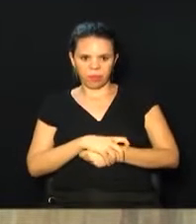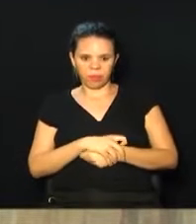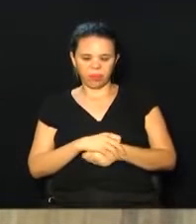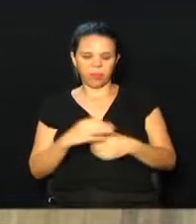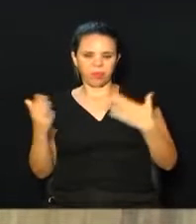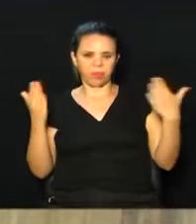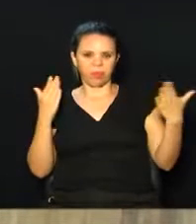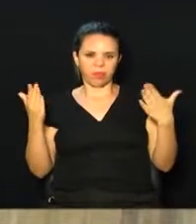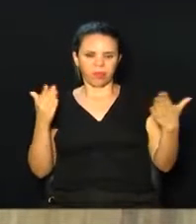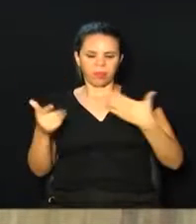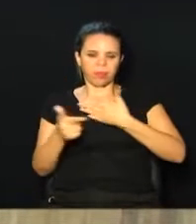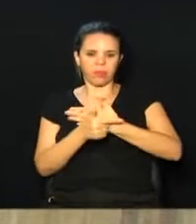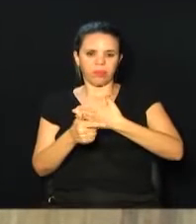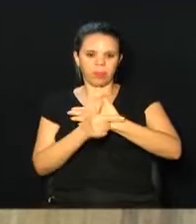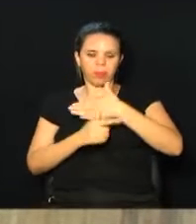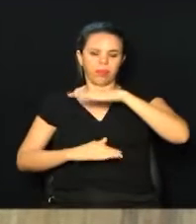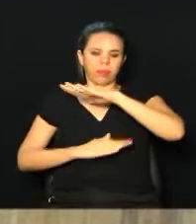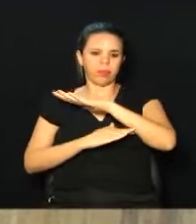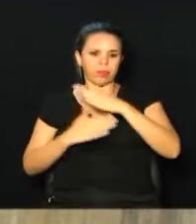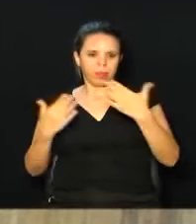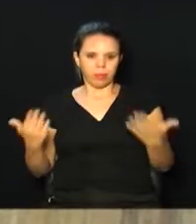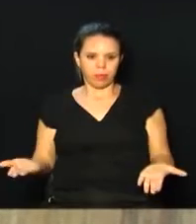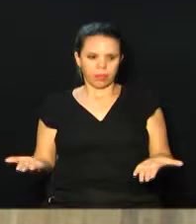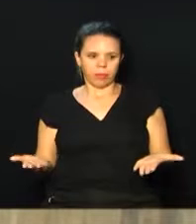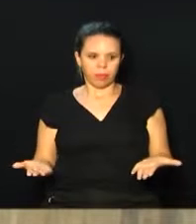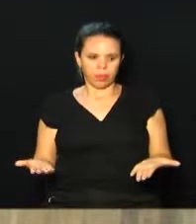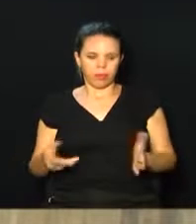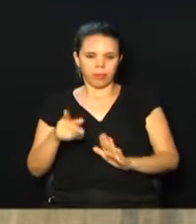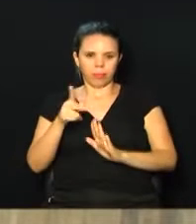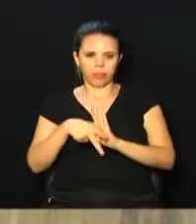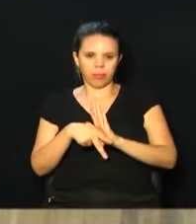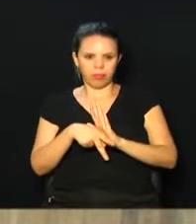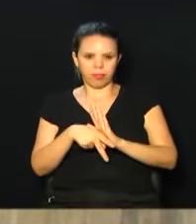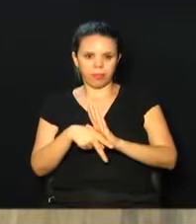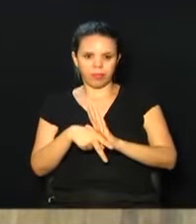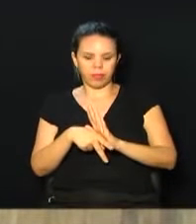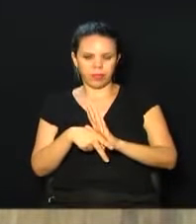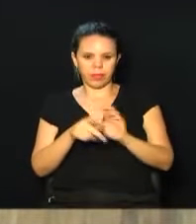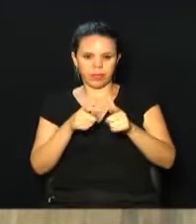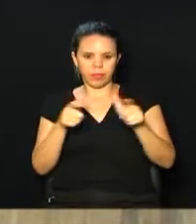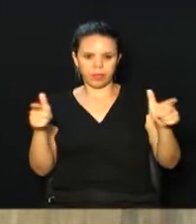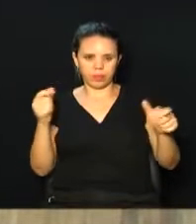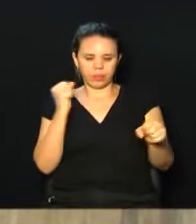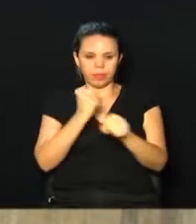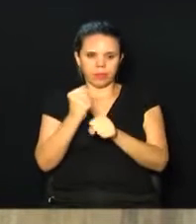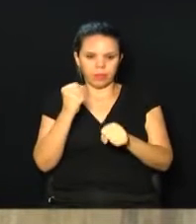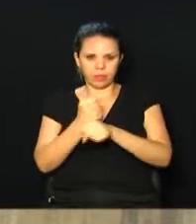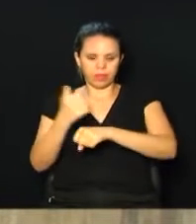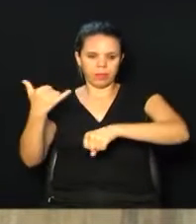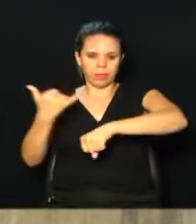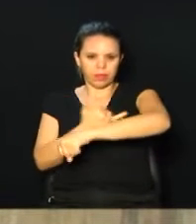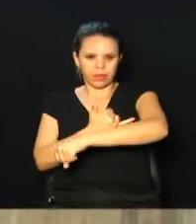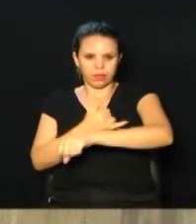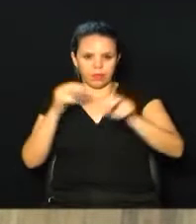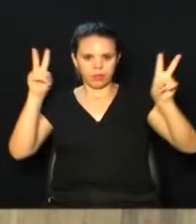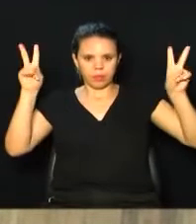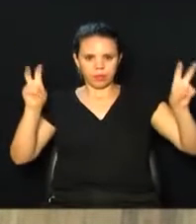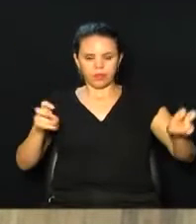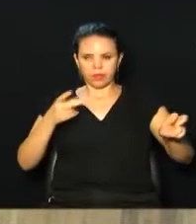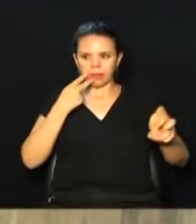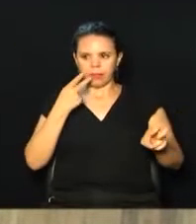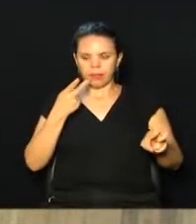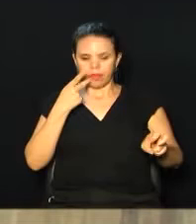ser o papel da Câmara quando esse projeto dessa grande obra de infraestrutura no que diz respeito